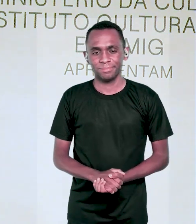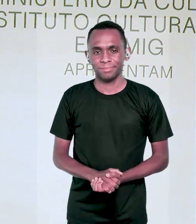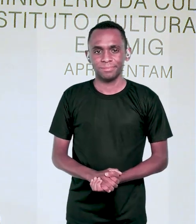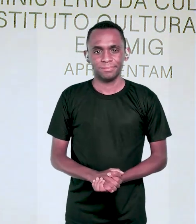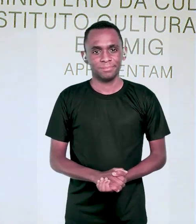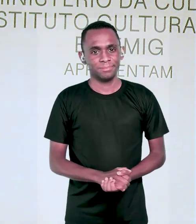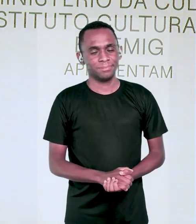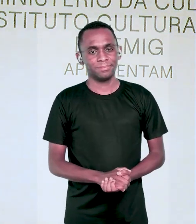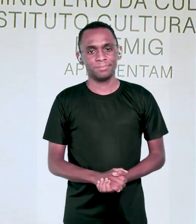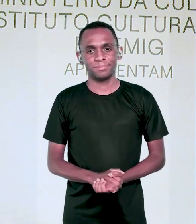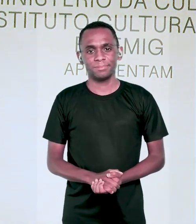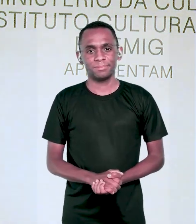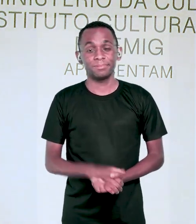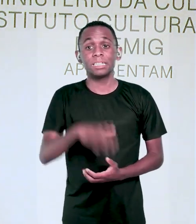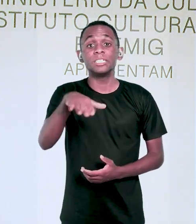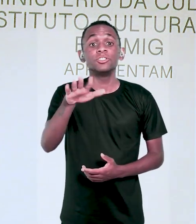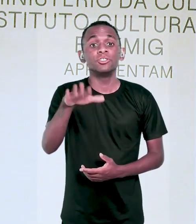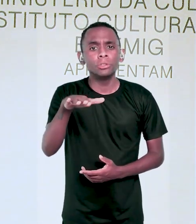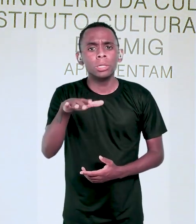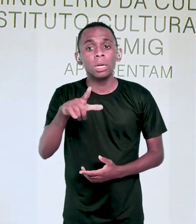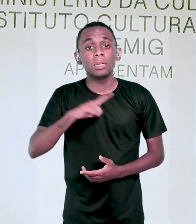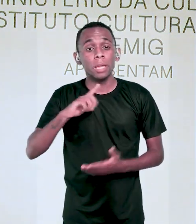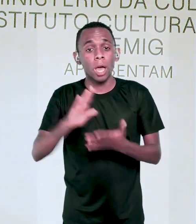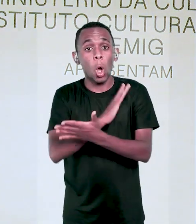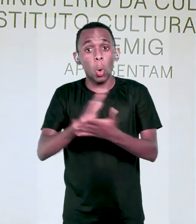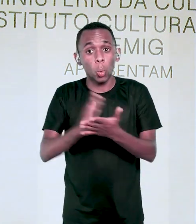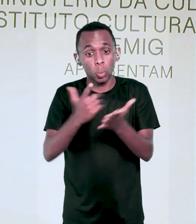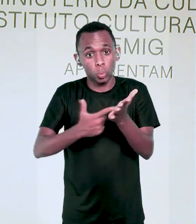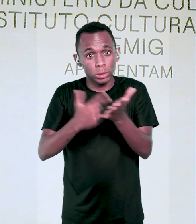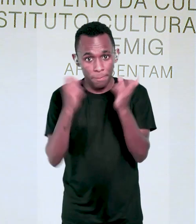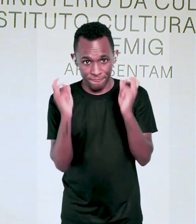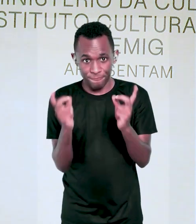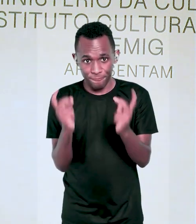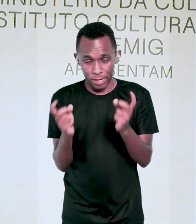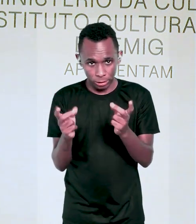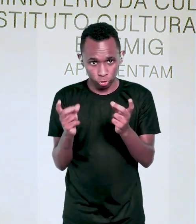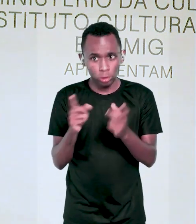será que nós precisamos constatar mais uma vez um fim de civilização